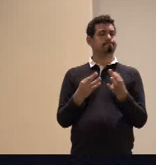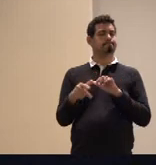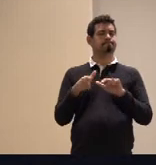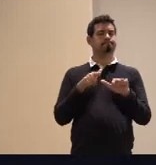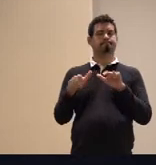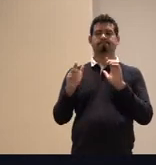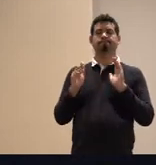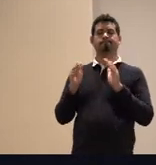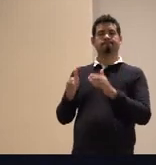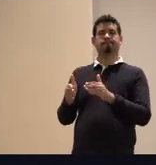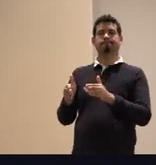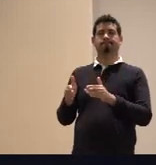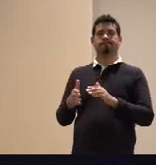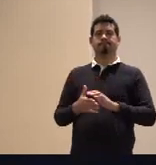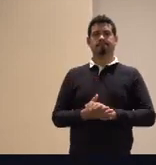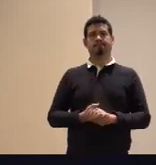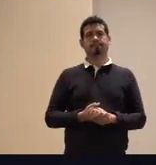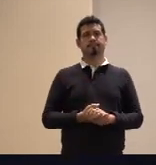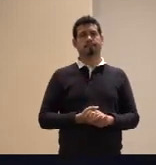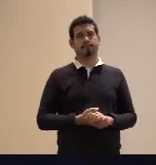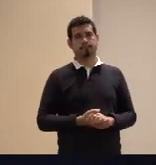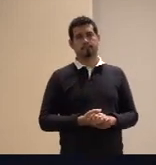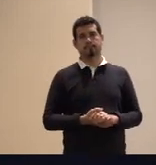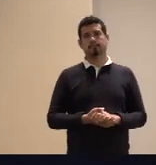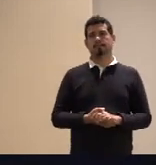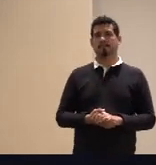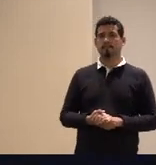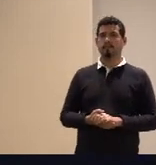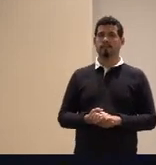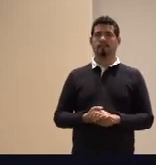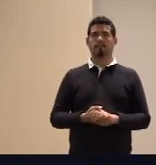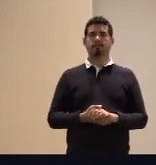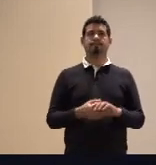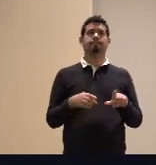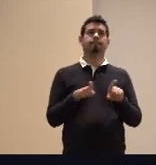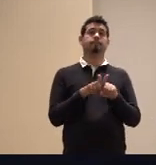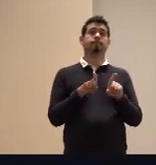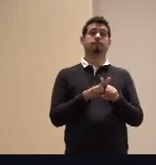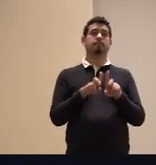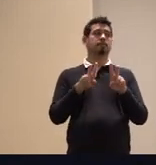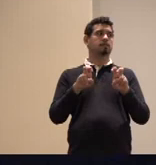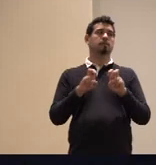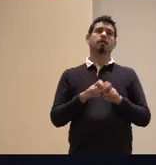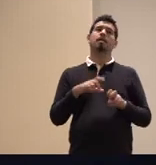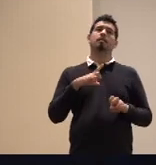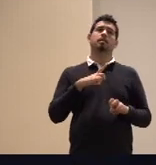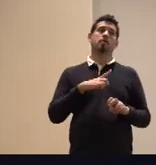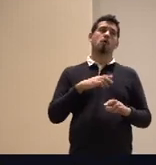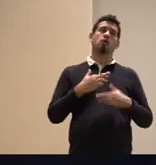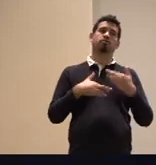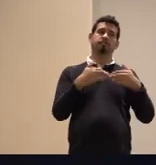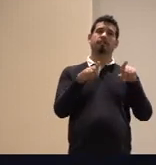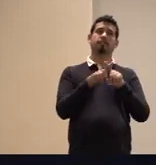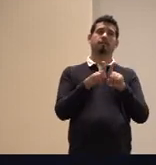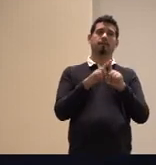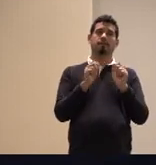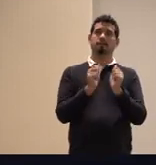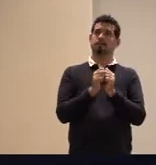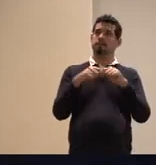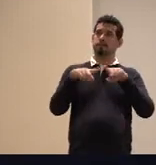nisso. Uhum, tem a questão das rotinas que eles têm que seguir, a questão dos